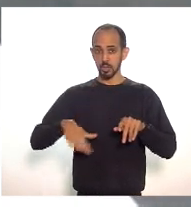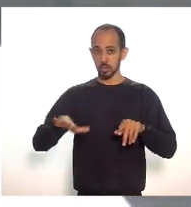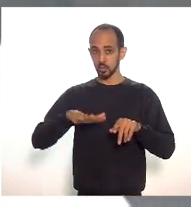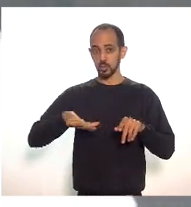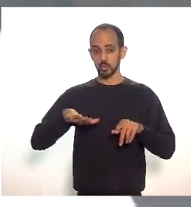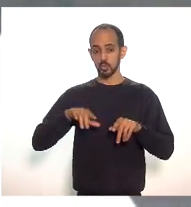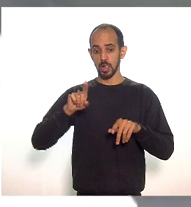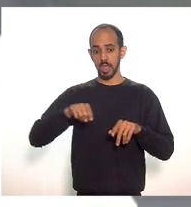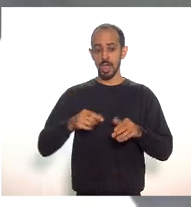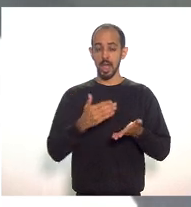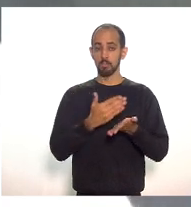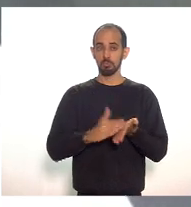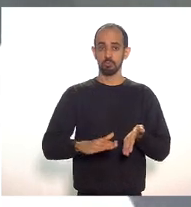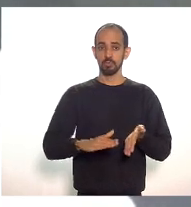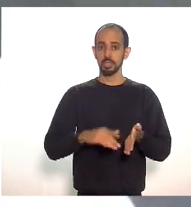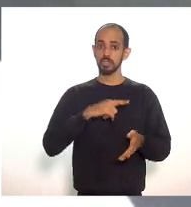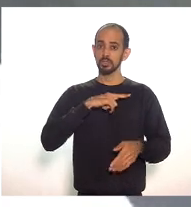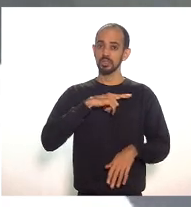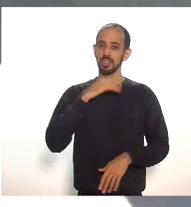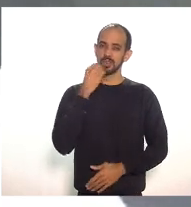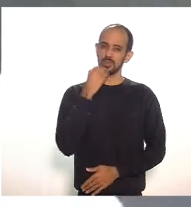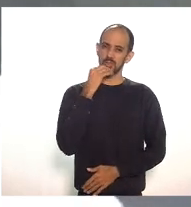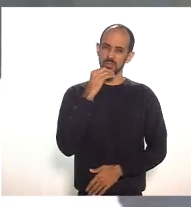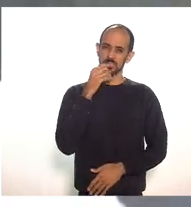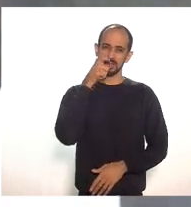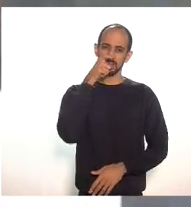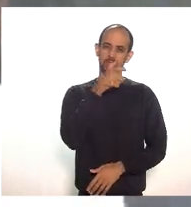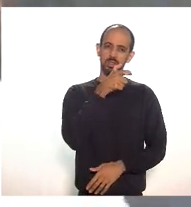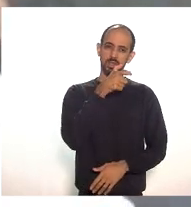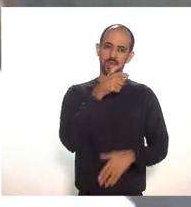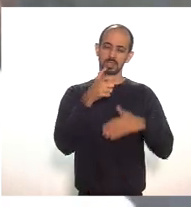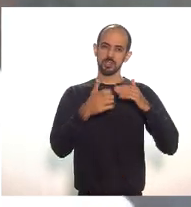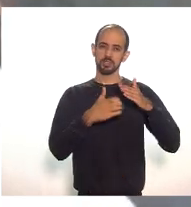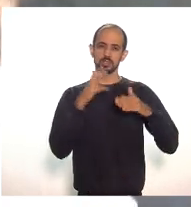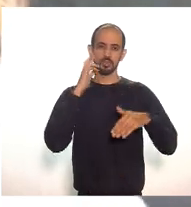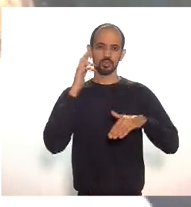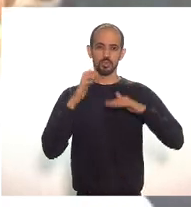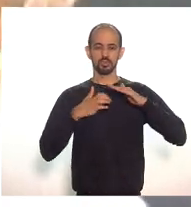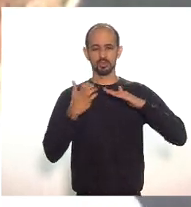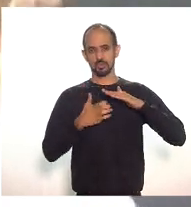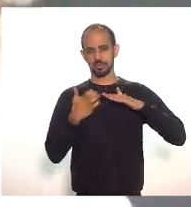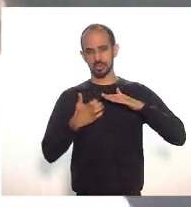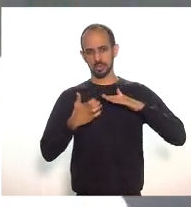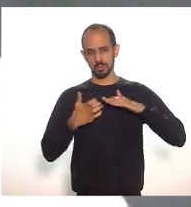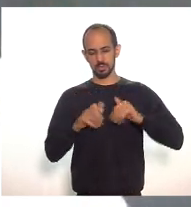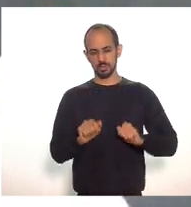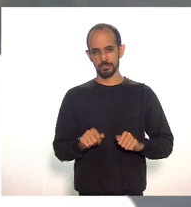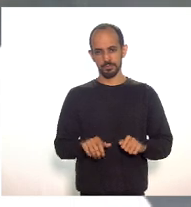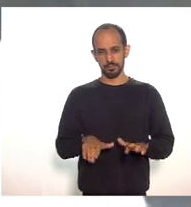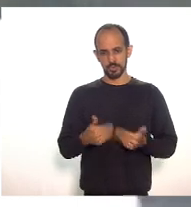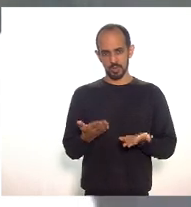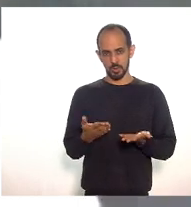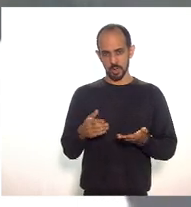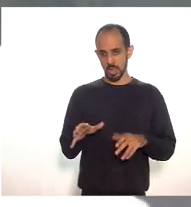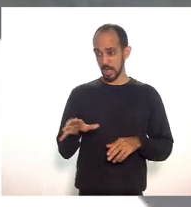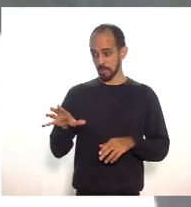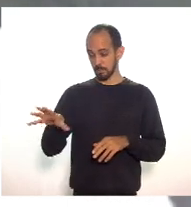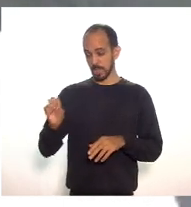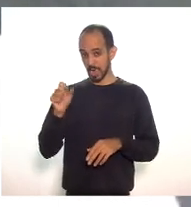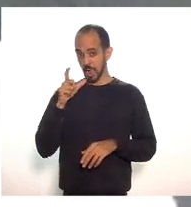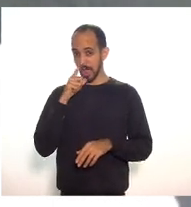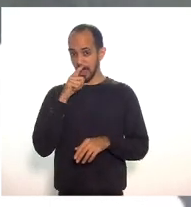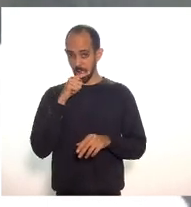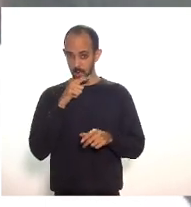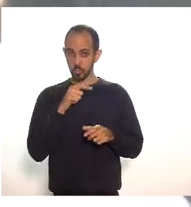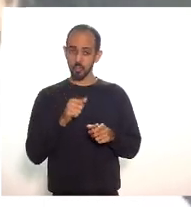lucrativa que interessa o capital financeiro ou seja o aba o recolhimento da água das Mananciais e o abastecimento